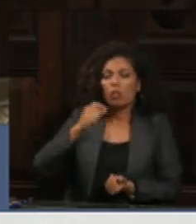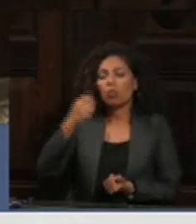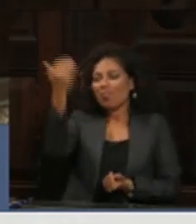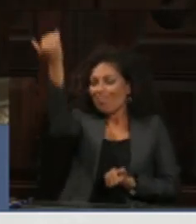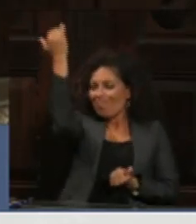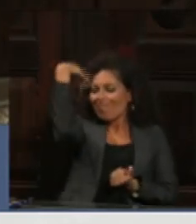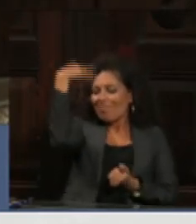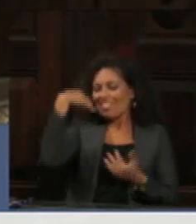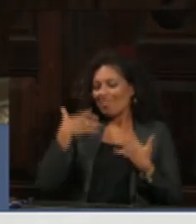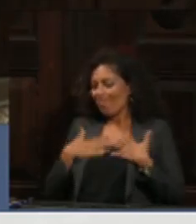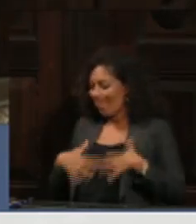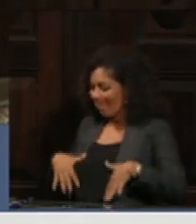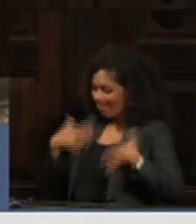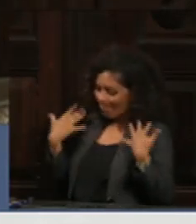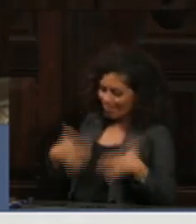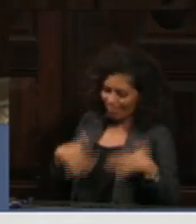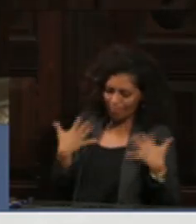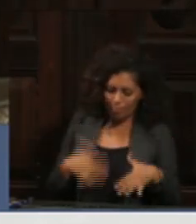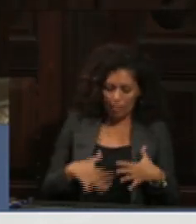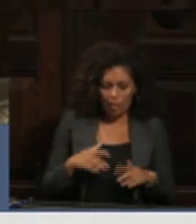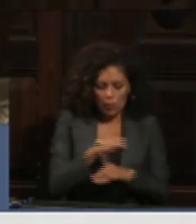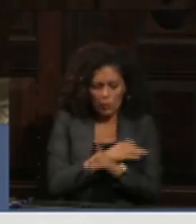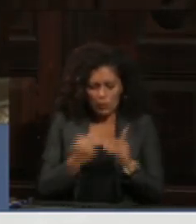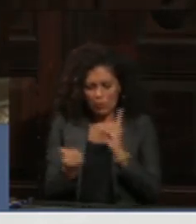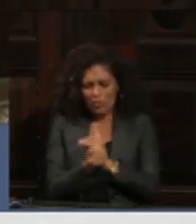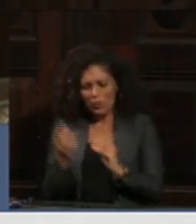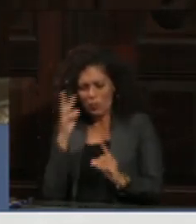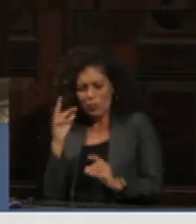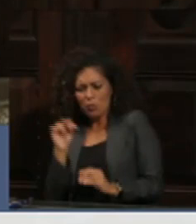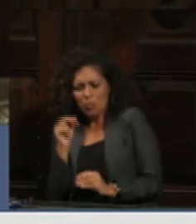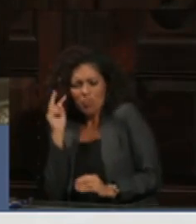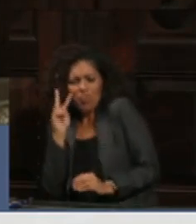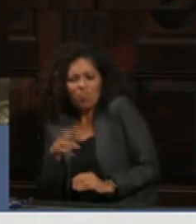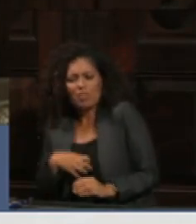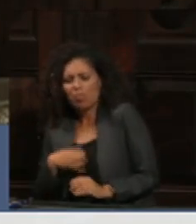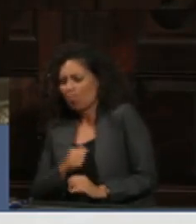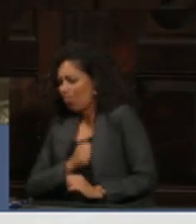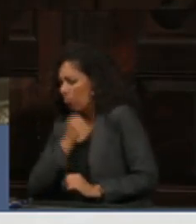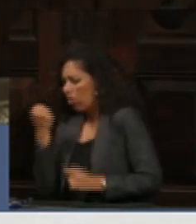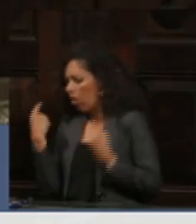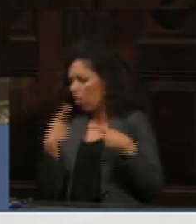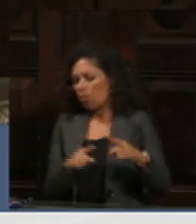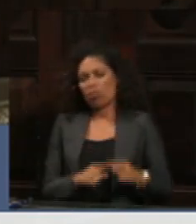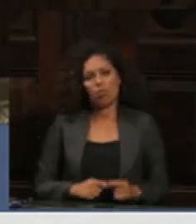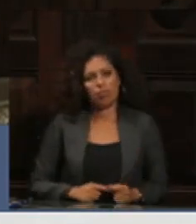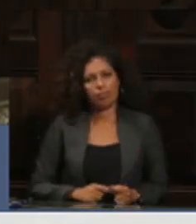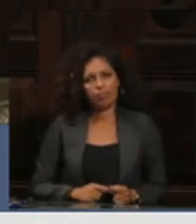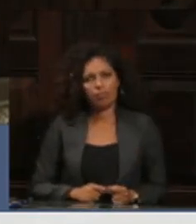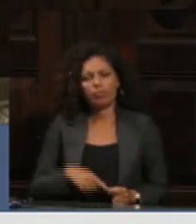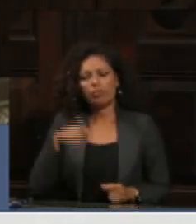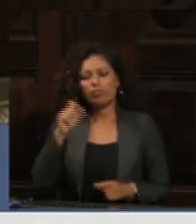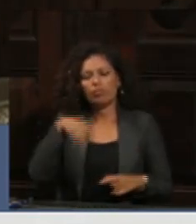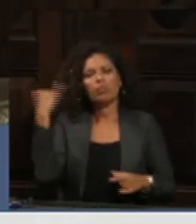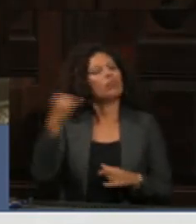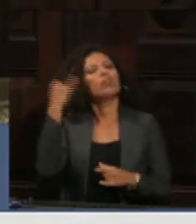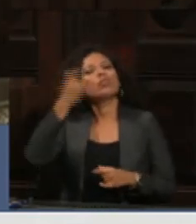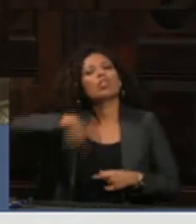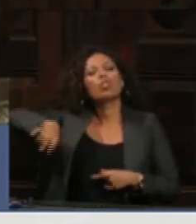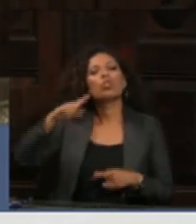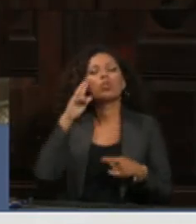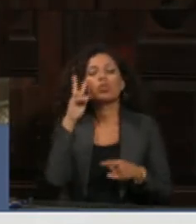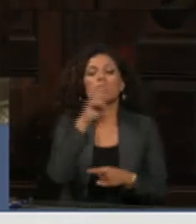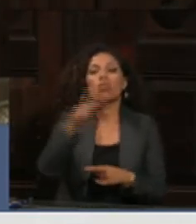uma decepção pela escola, pela sociedade. Está mais do que claro que a gente precisa tratar